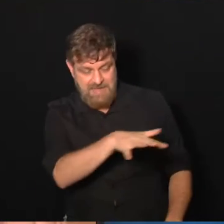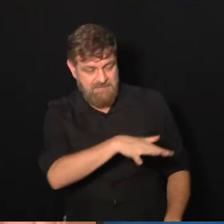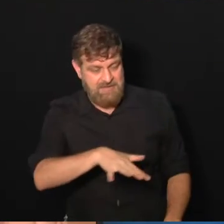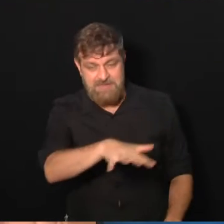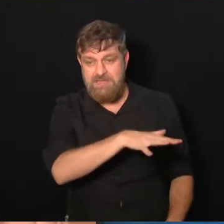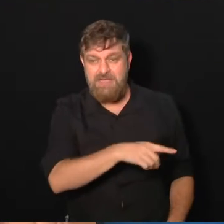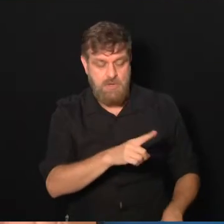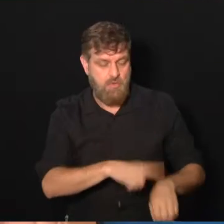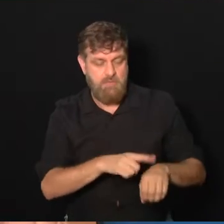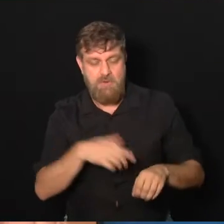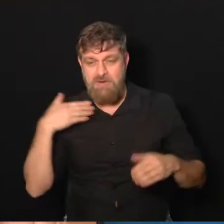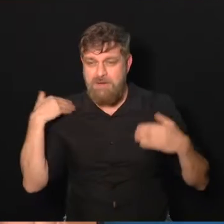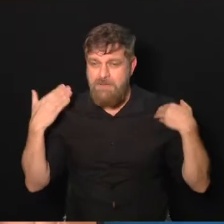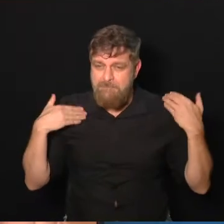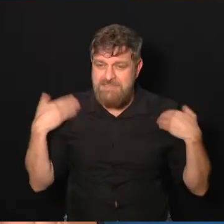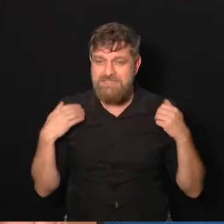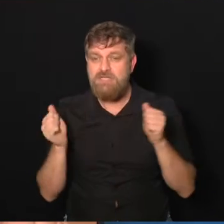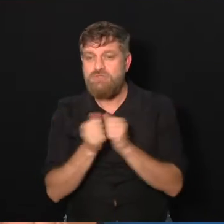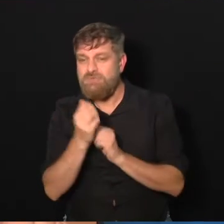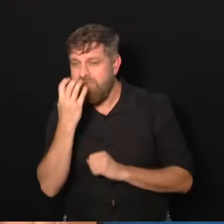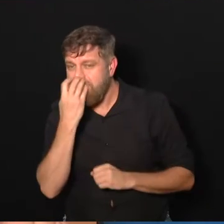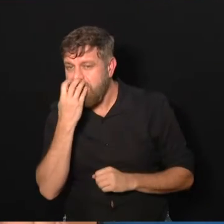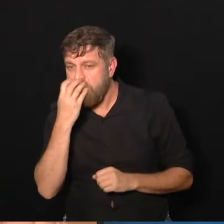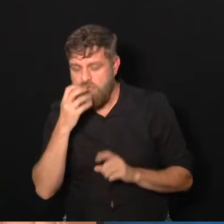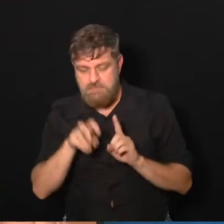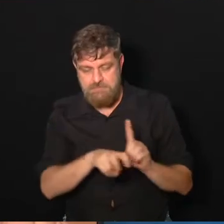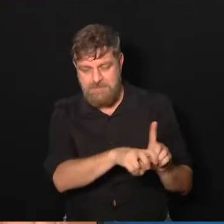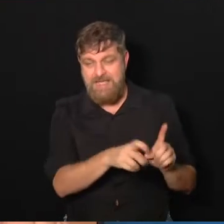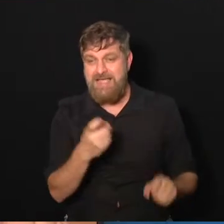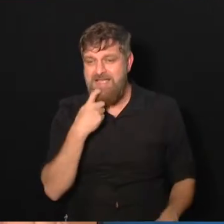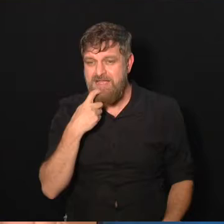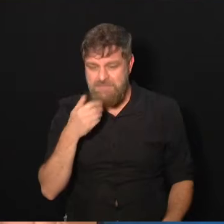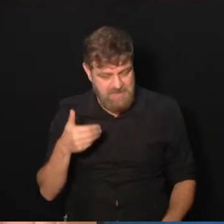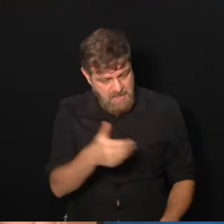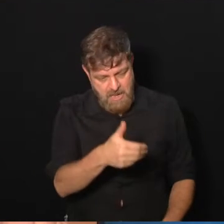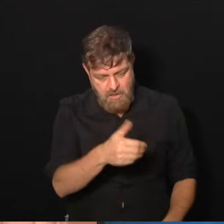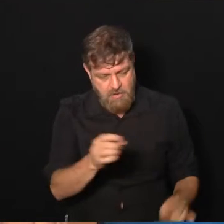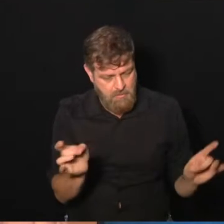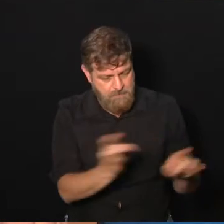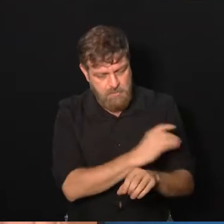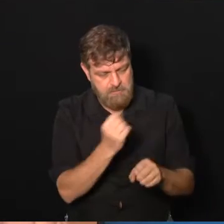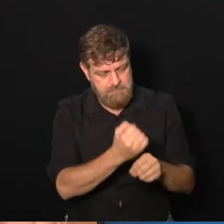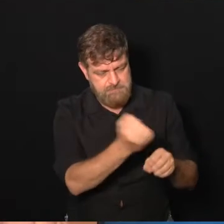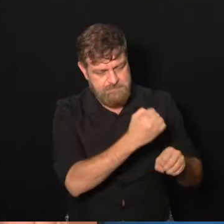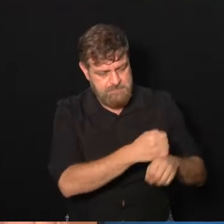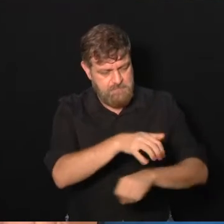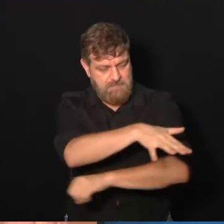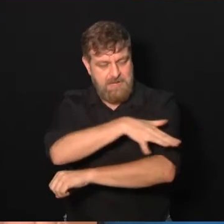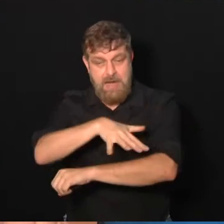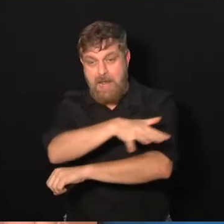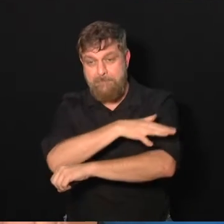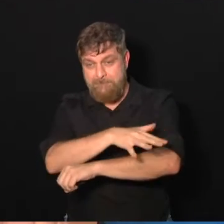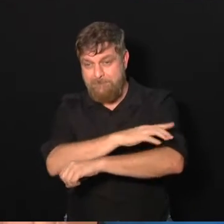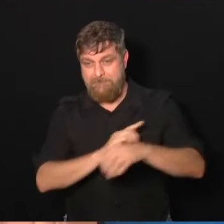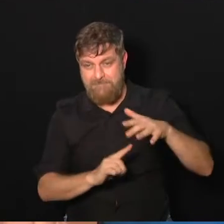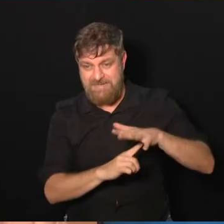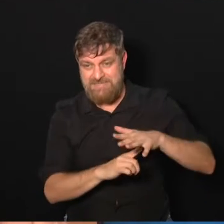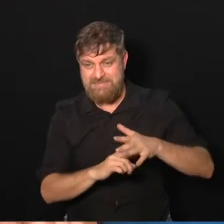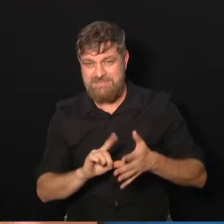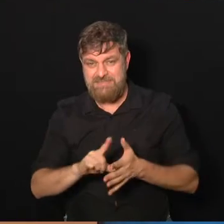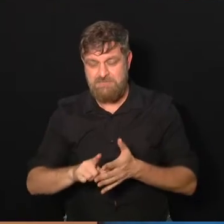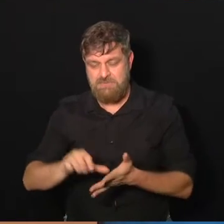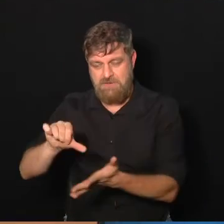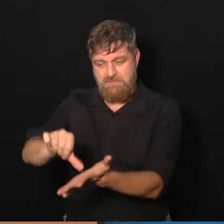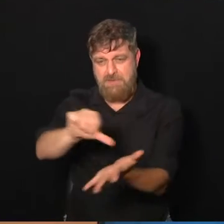momento de lazer. Então, em breve, Campinas vai ter essa novidade, a praça vai estar pronta e vamos levar para vários lugares dentro da